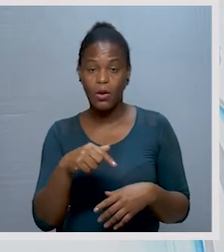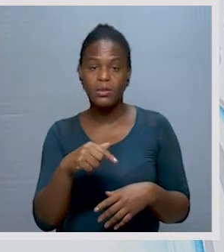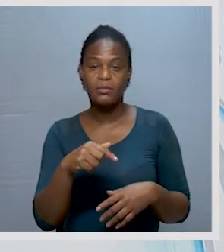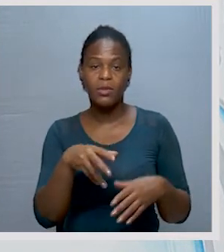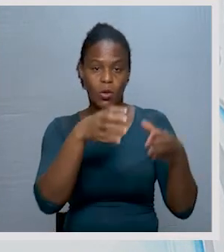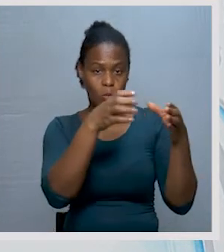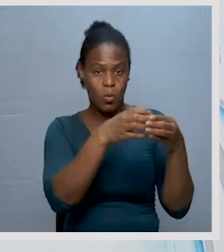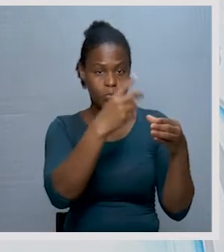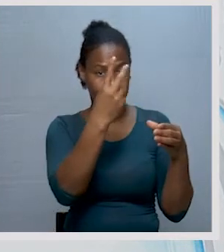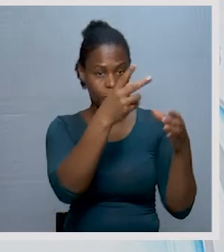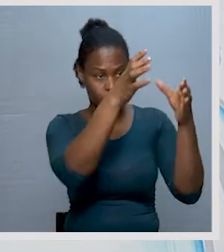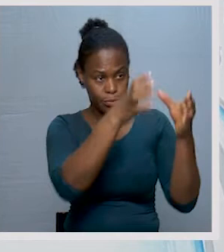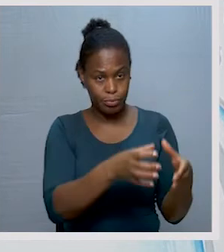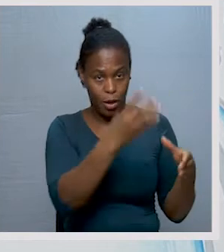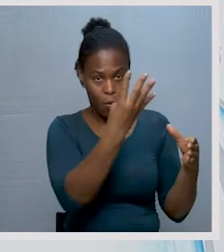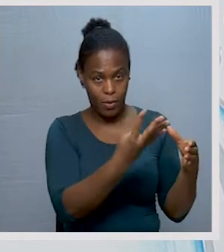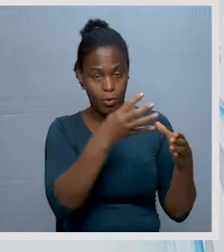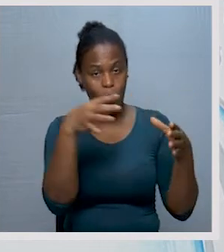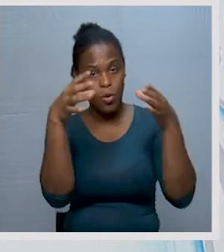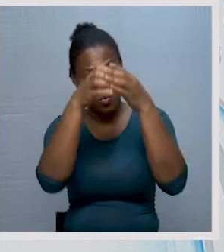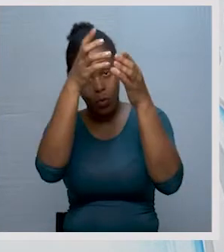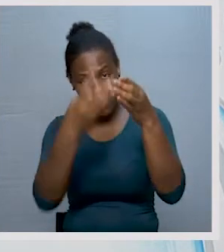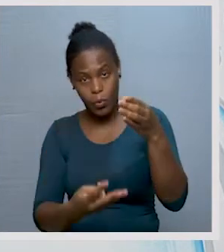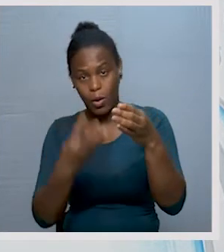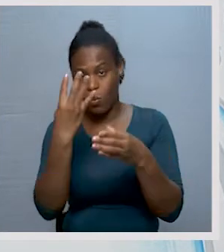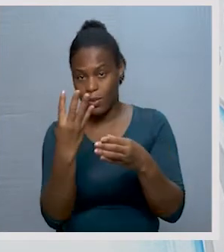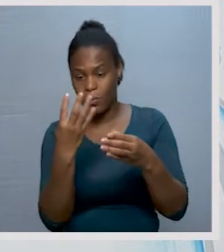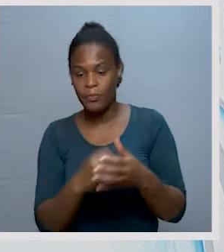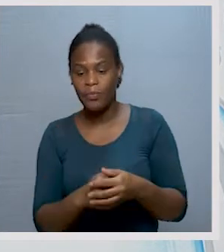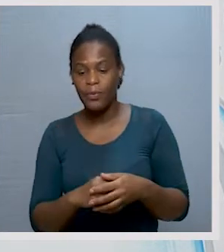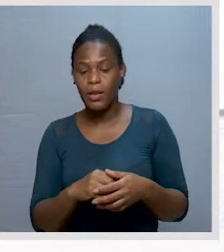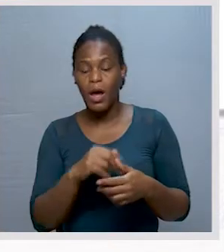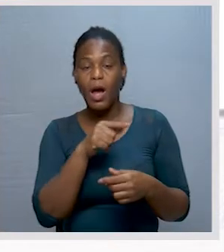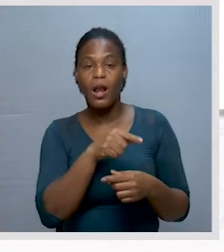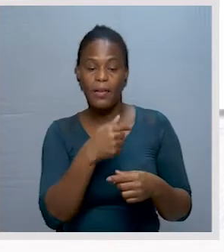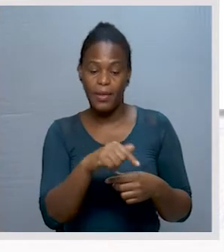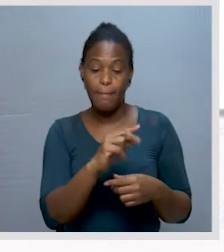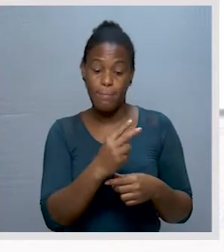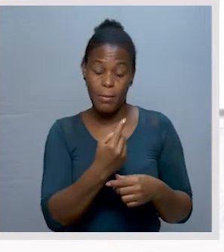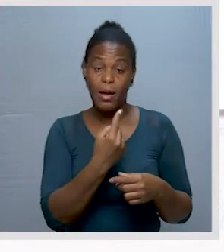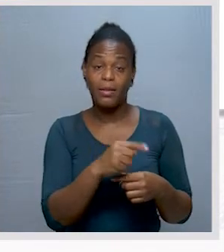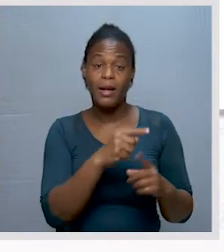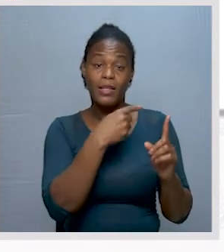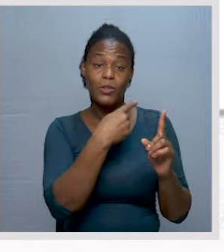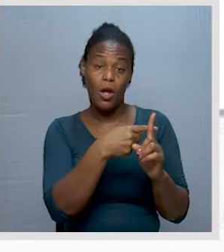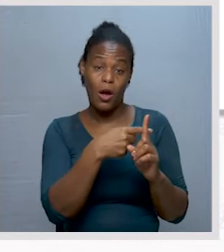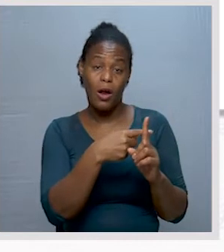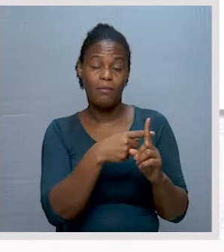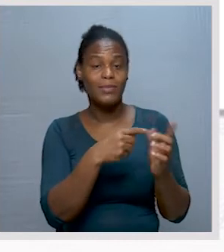2 grupos de 4. E aqui, primeiramente, nós temos a soma